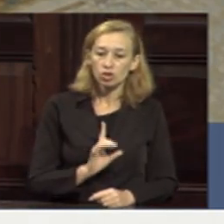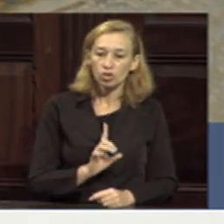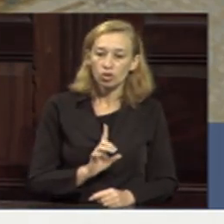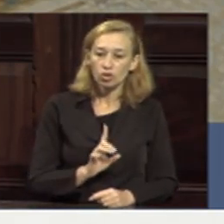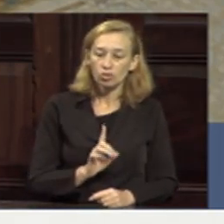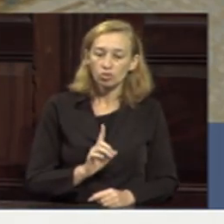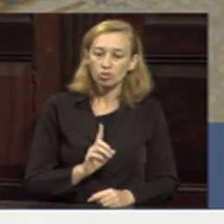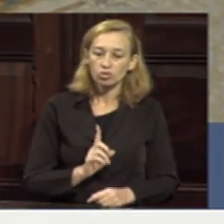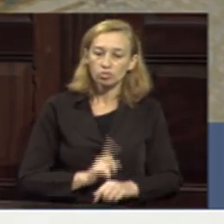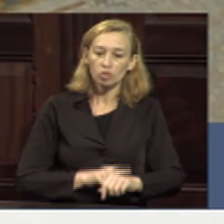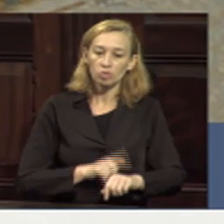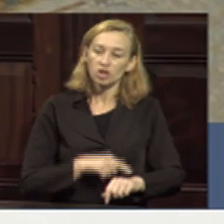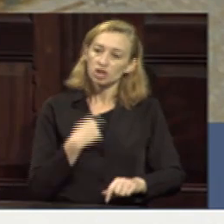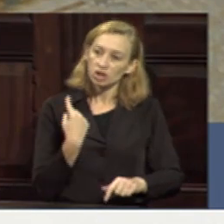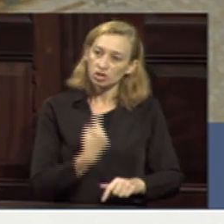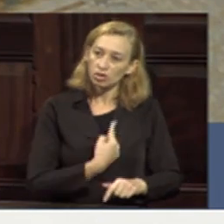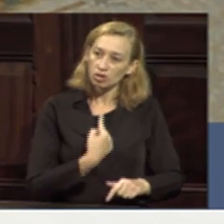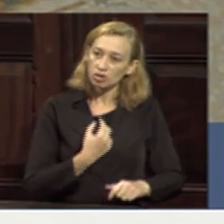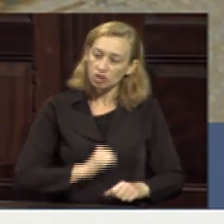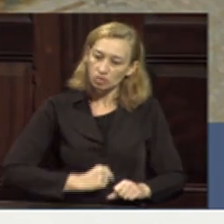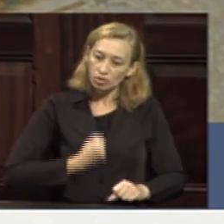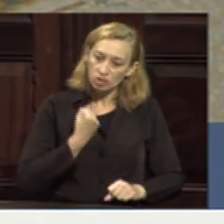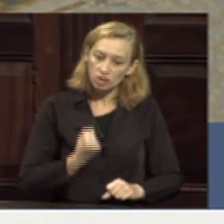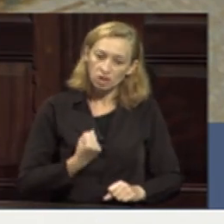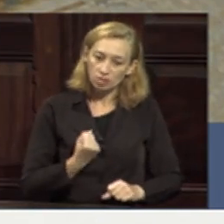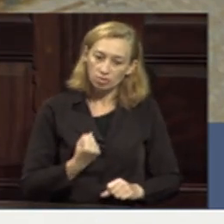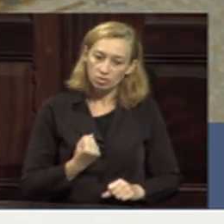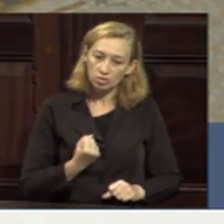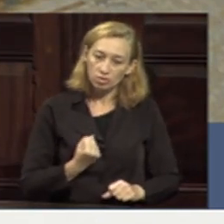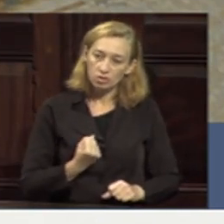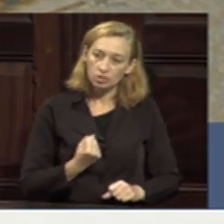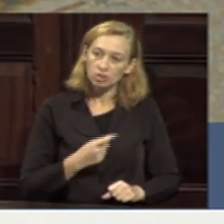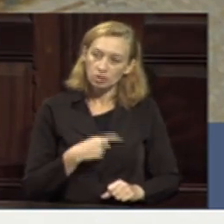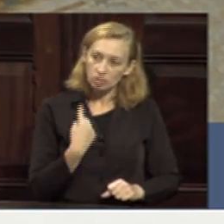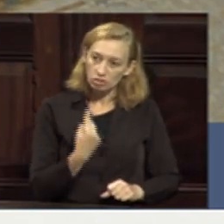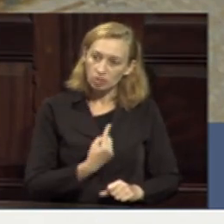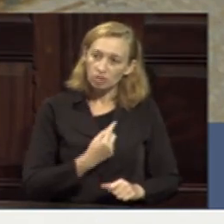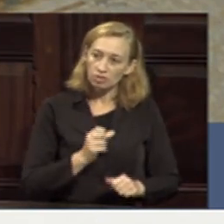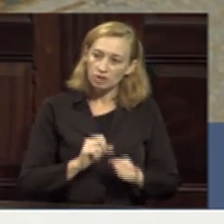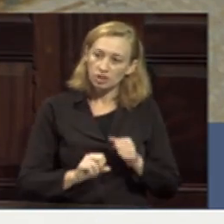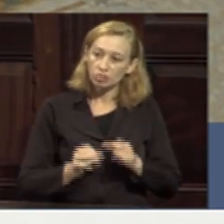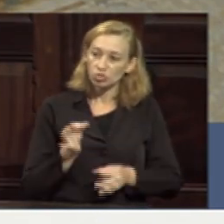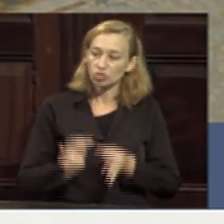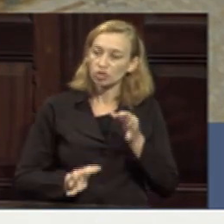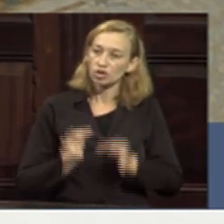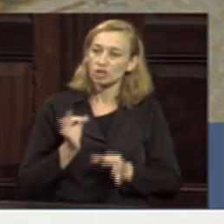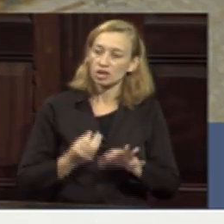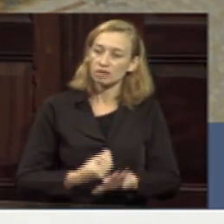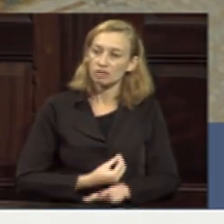dia, estaremos fazendo justiça à causa, à vida da Marielle e do